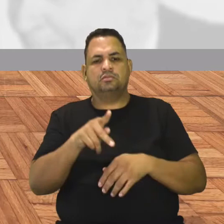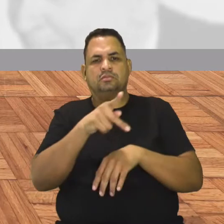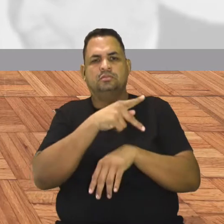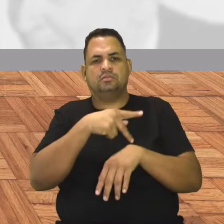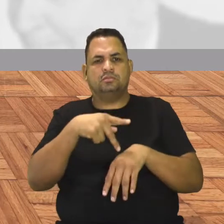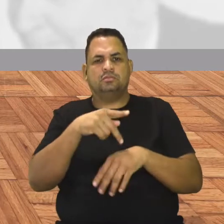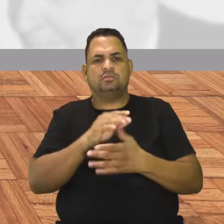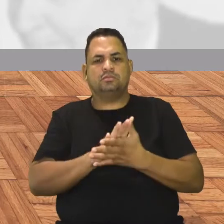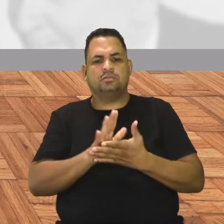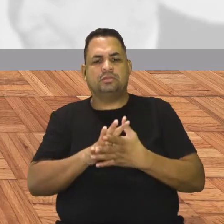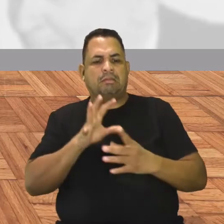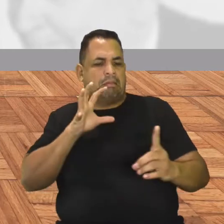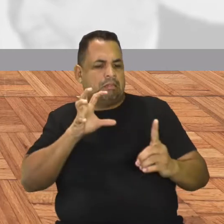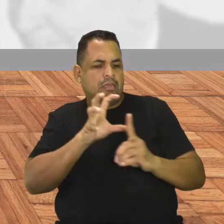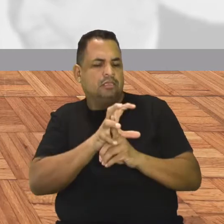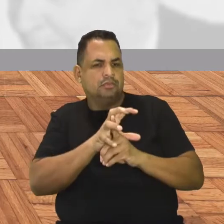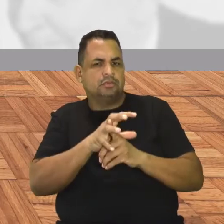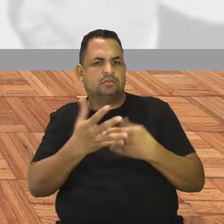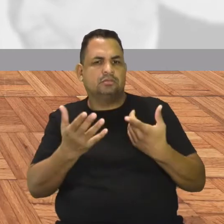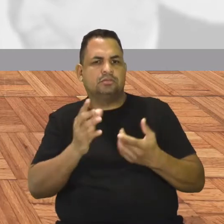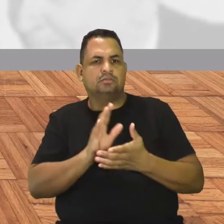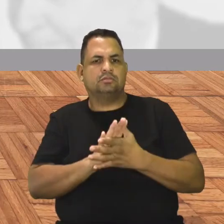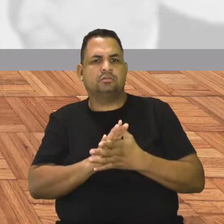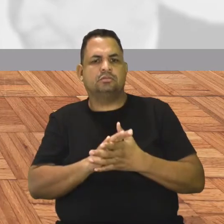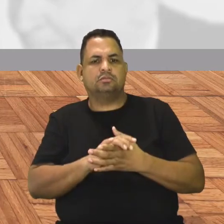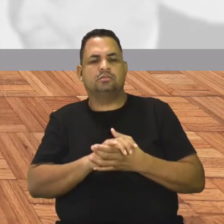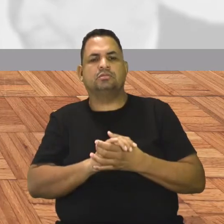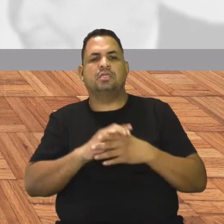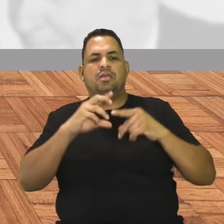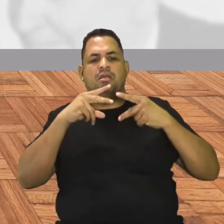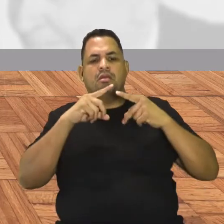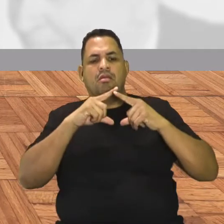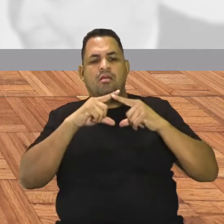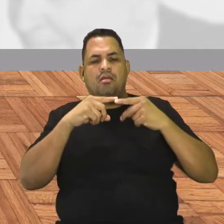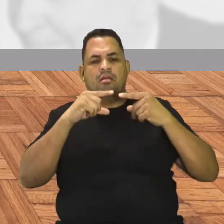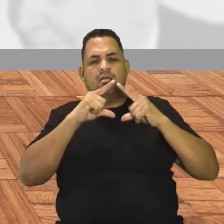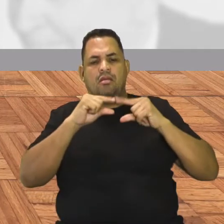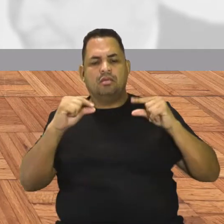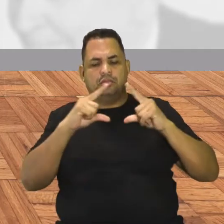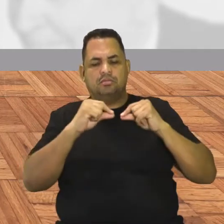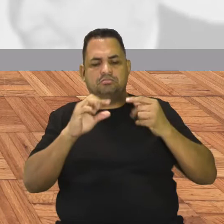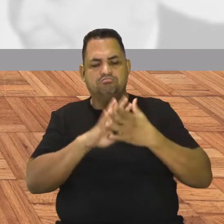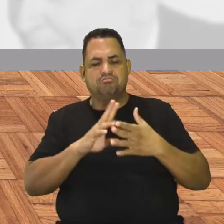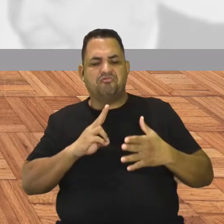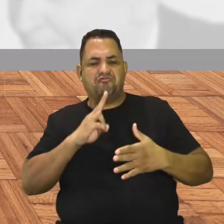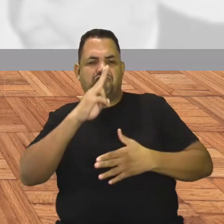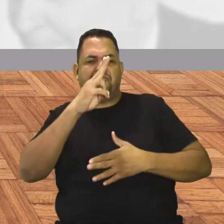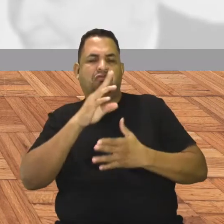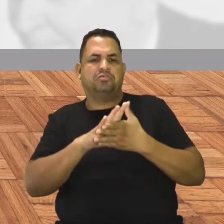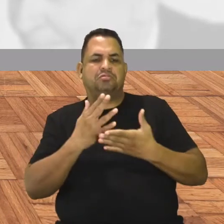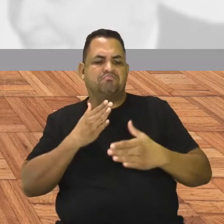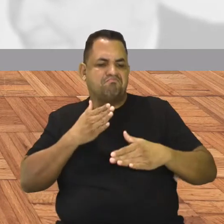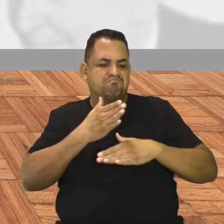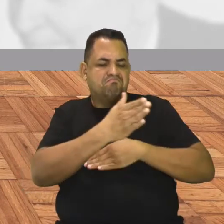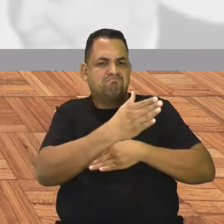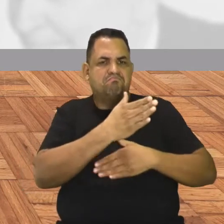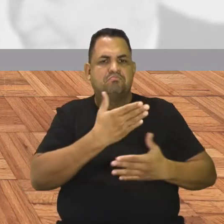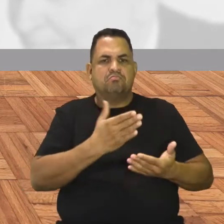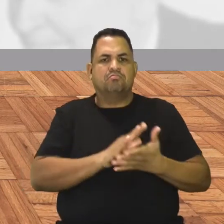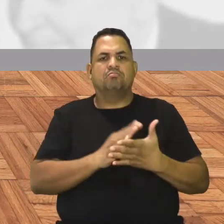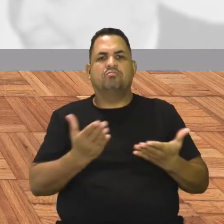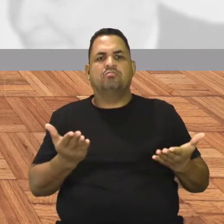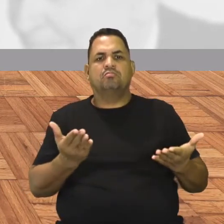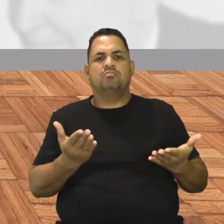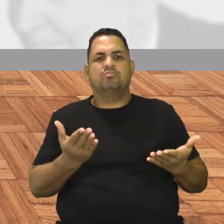que sempre era invadido. O Japão sempre invadia a China, o Japão, grande potência, sempre invadia a China. E o Japão,